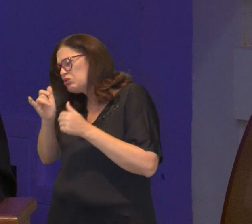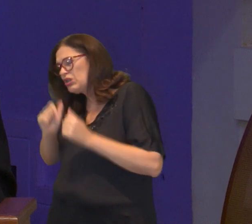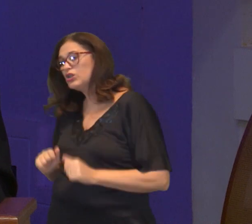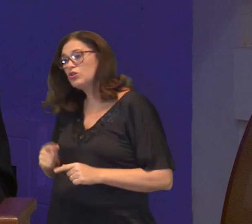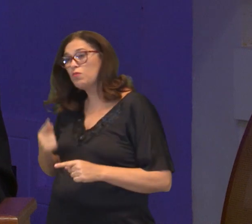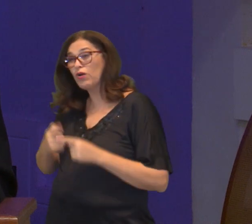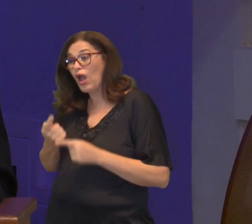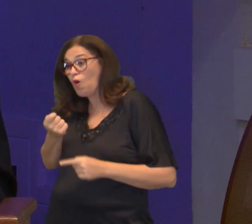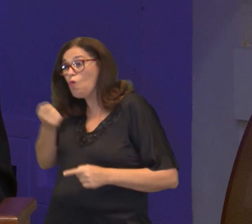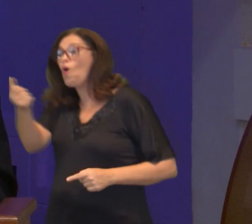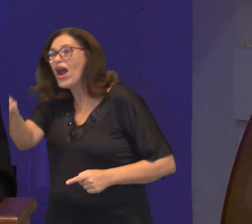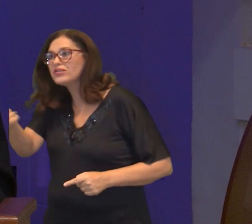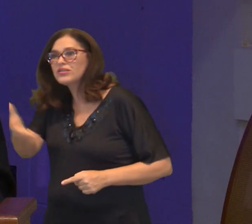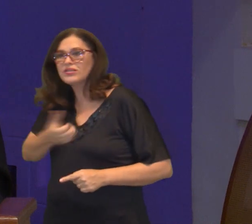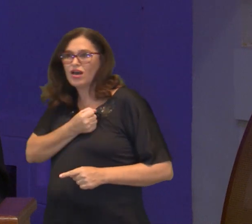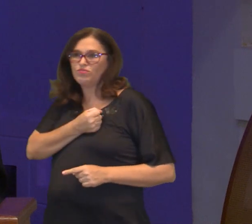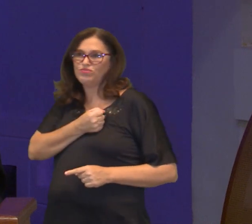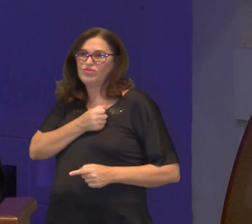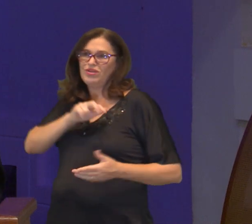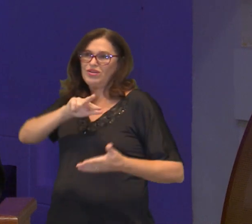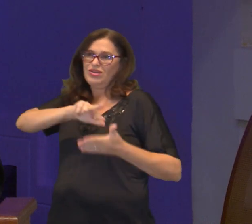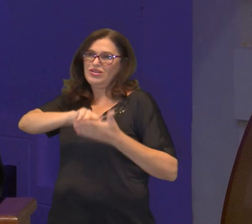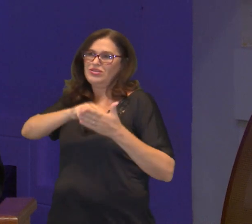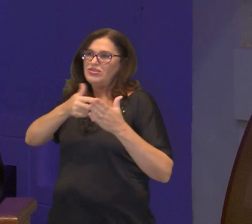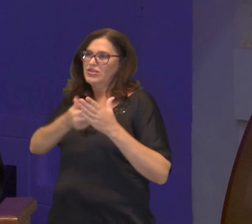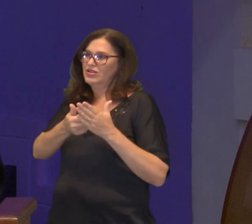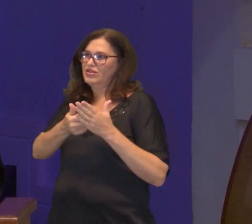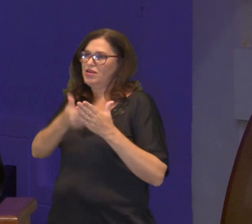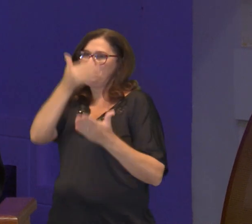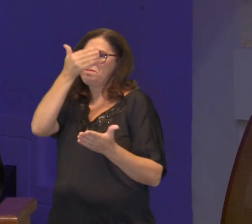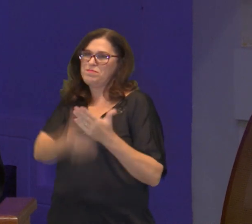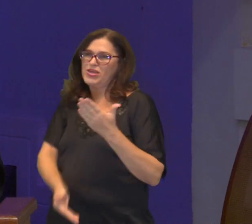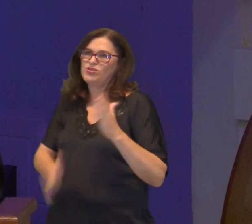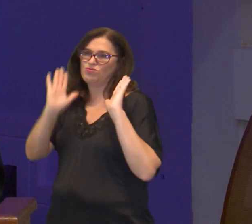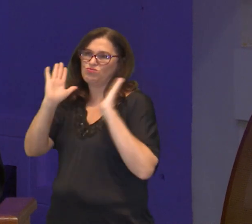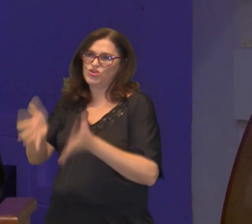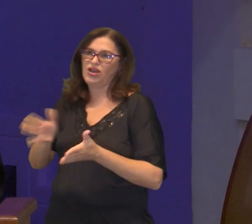salvo significa completamente perdido?